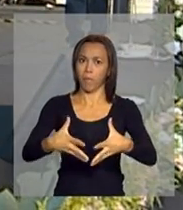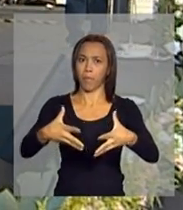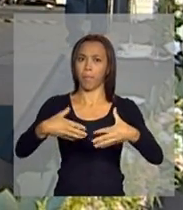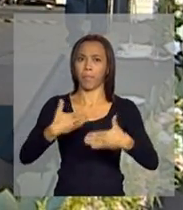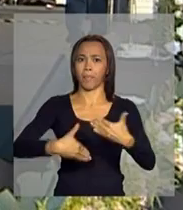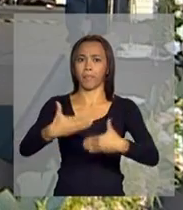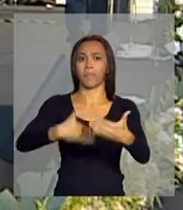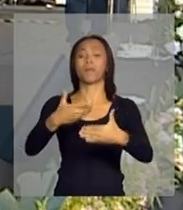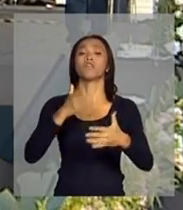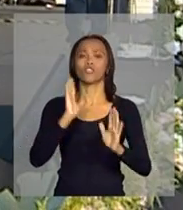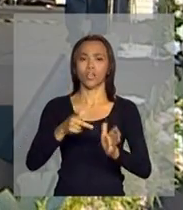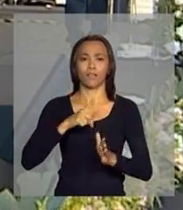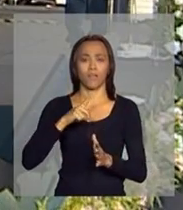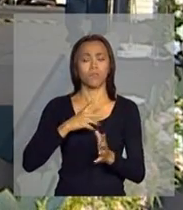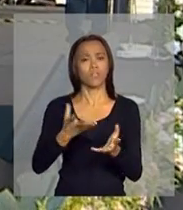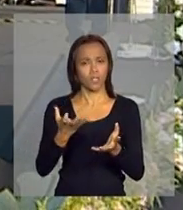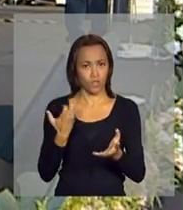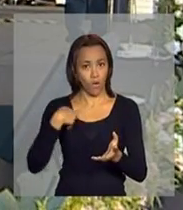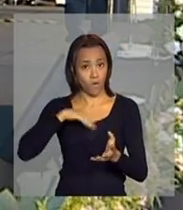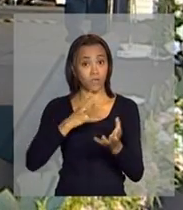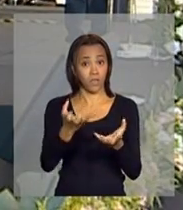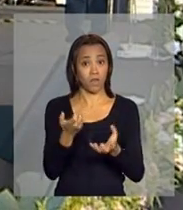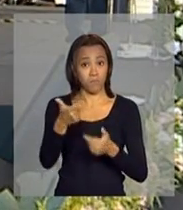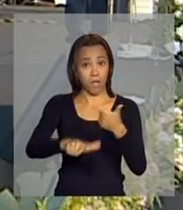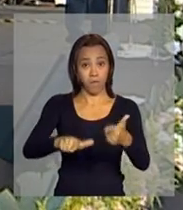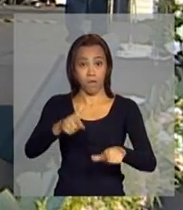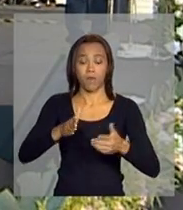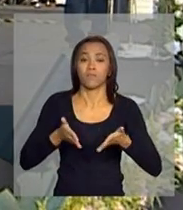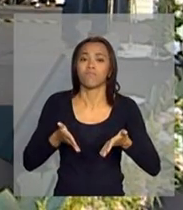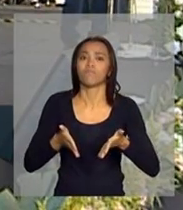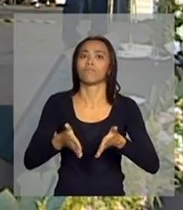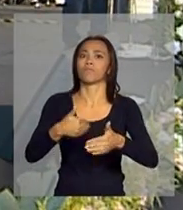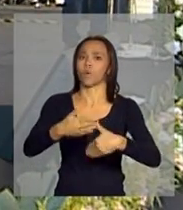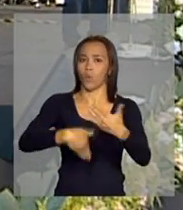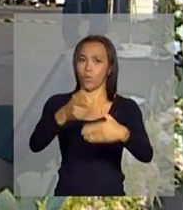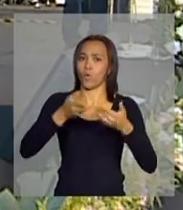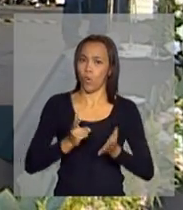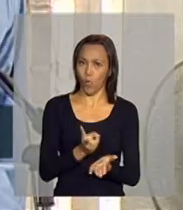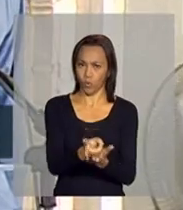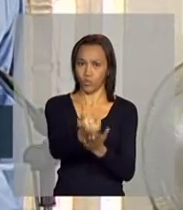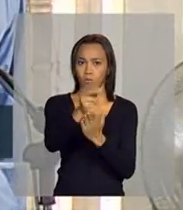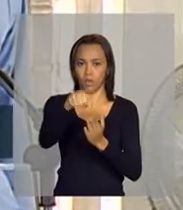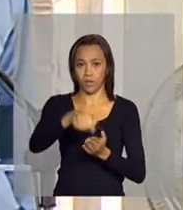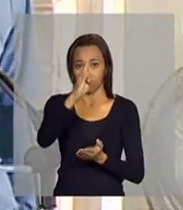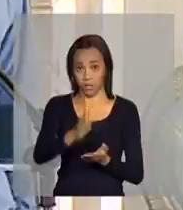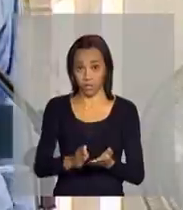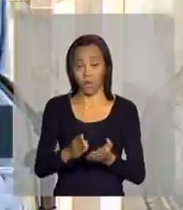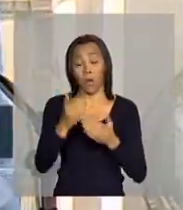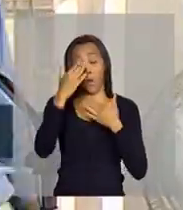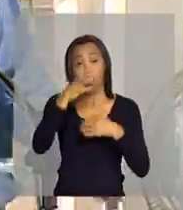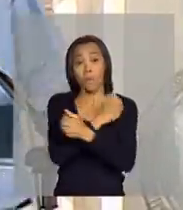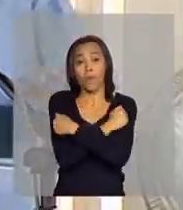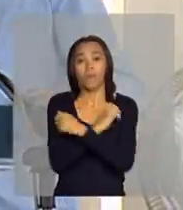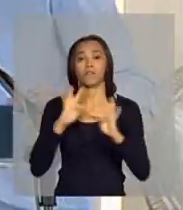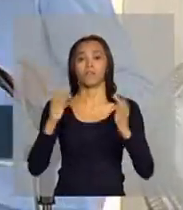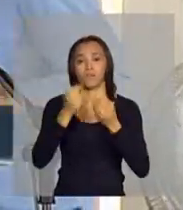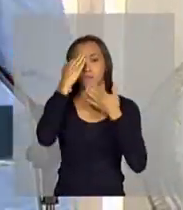que nós já temos e que queremos e que vamos continuar para o nosso país. Meu abraço a todos e muito